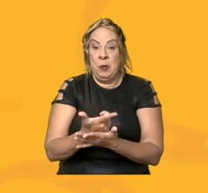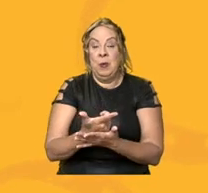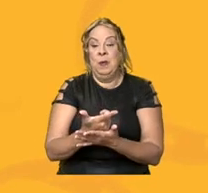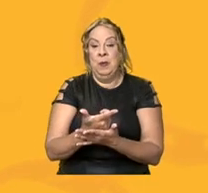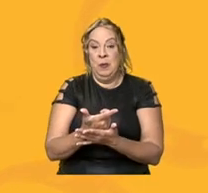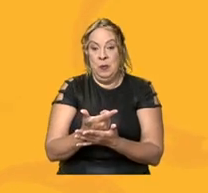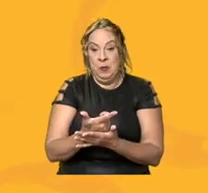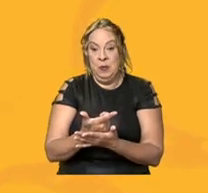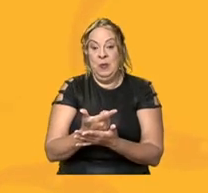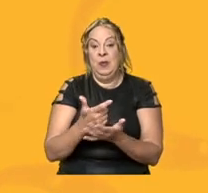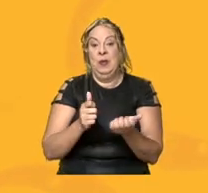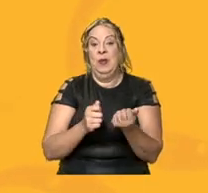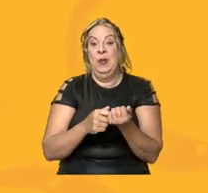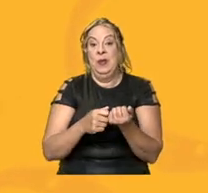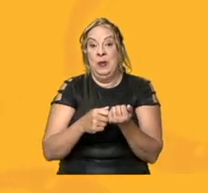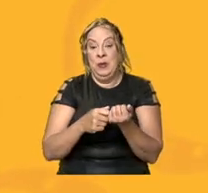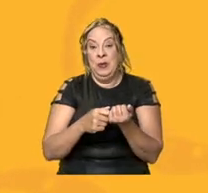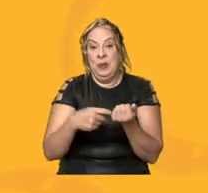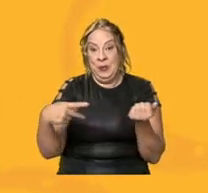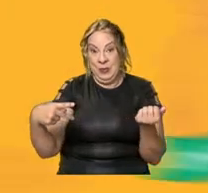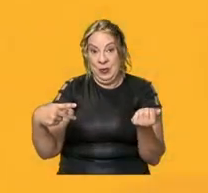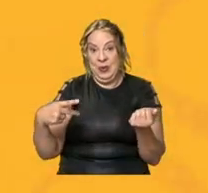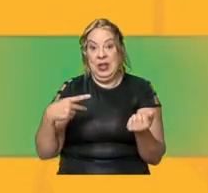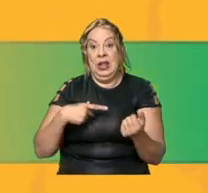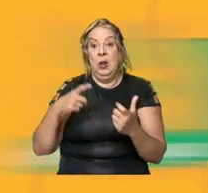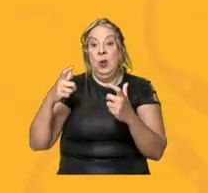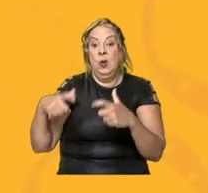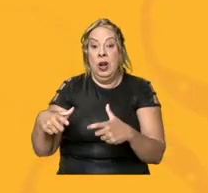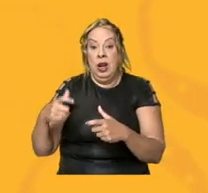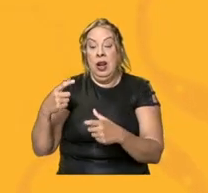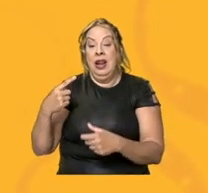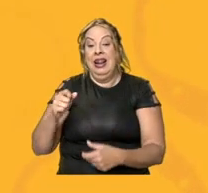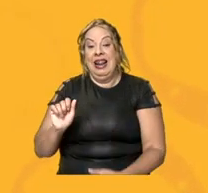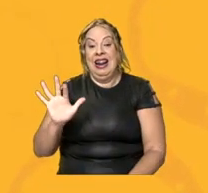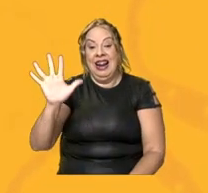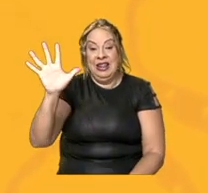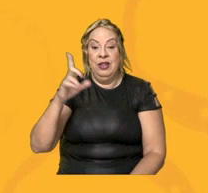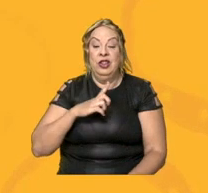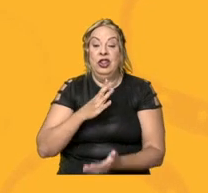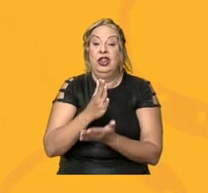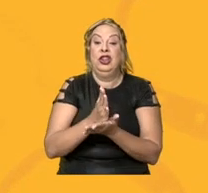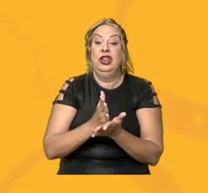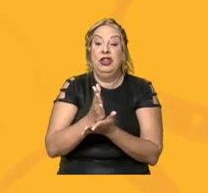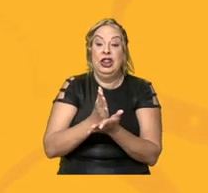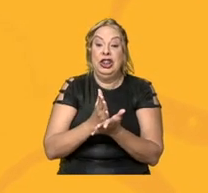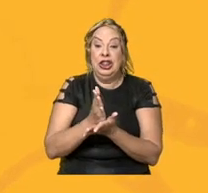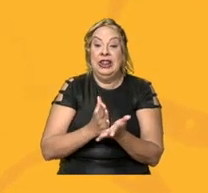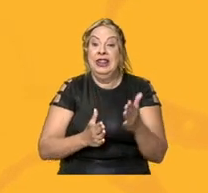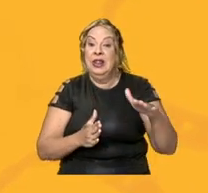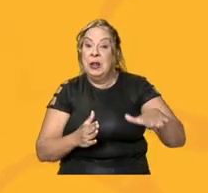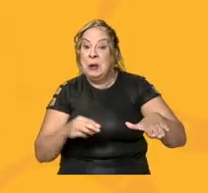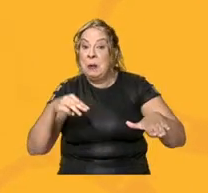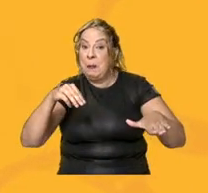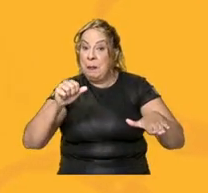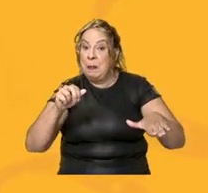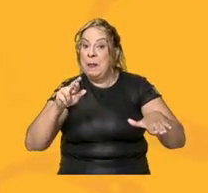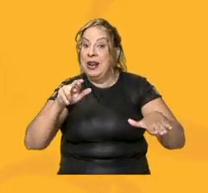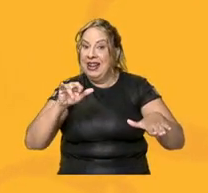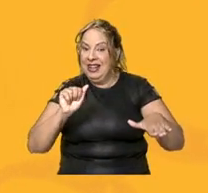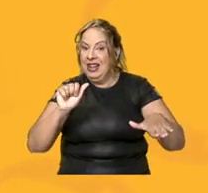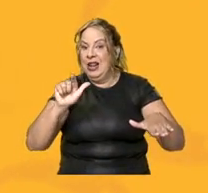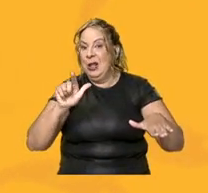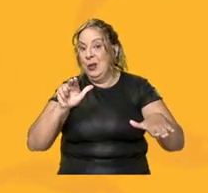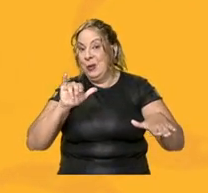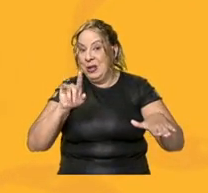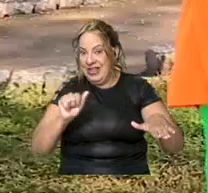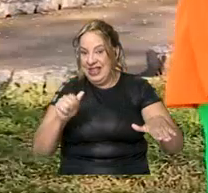o promotor Pé-Quente, o Dadá, da Regional Lagarto. E ele dividiu esse primeiro prêmio com a pequenina Maria Luísa. Olha ela na foto